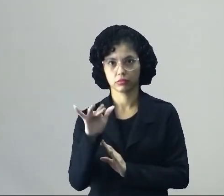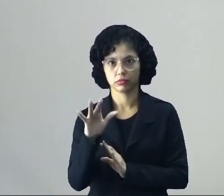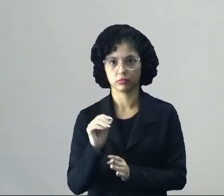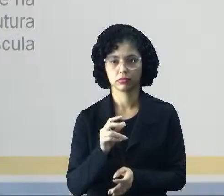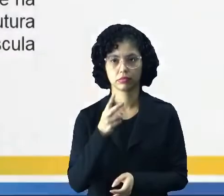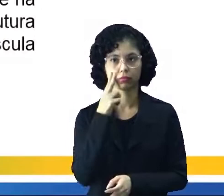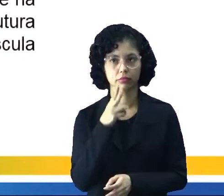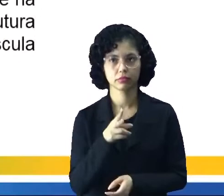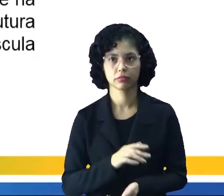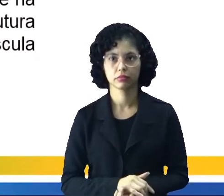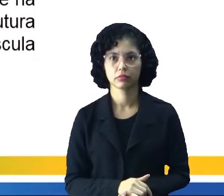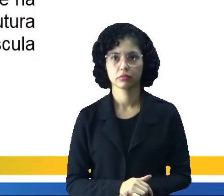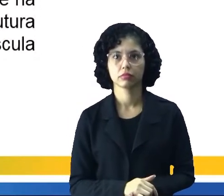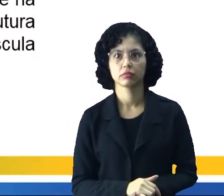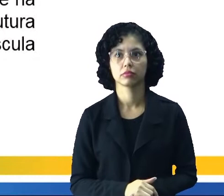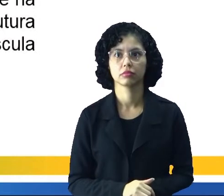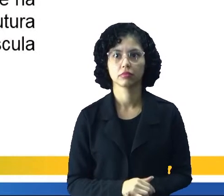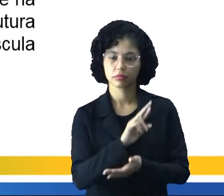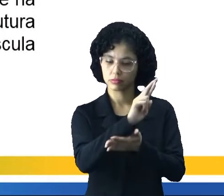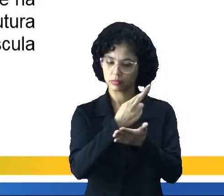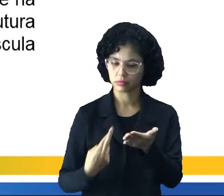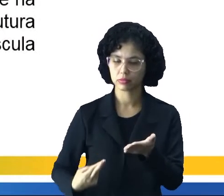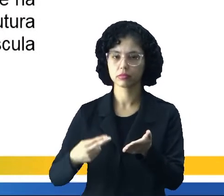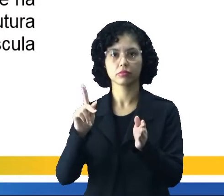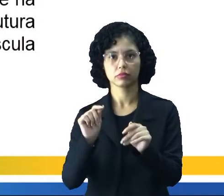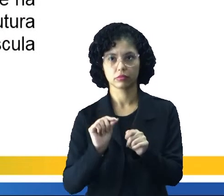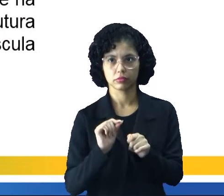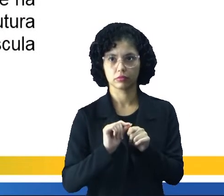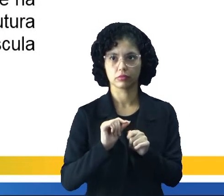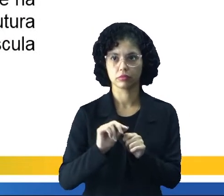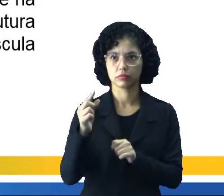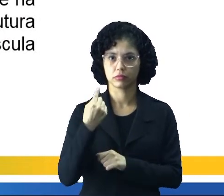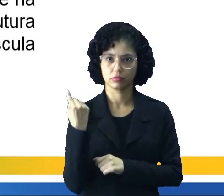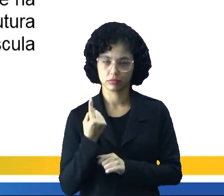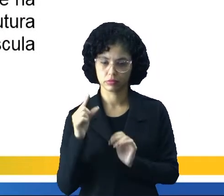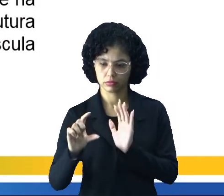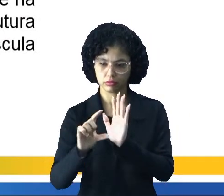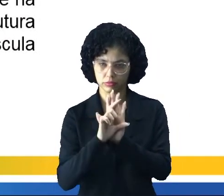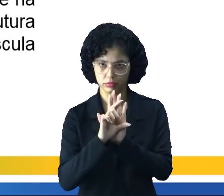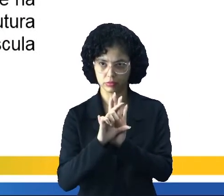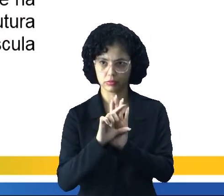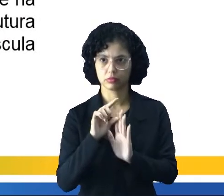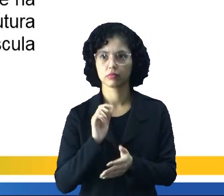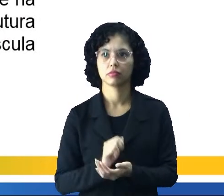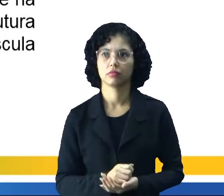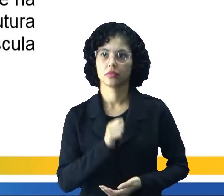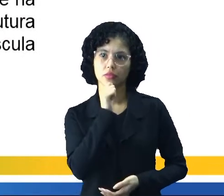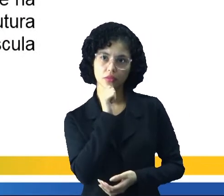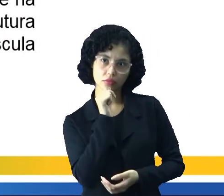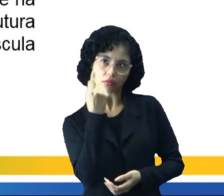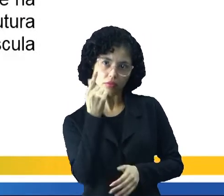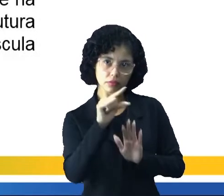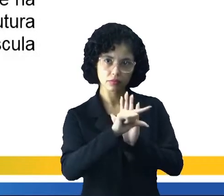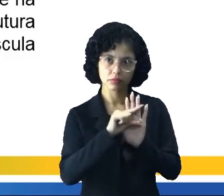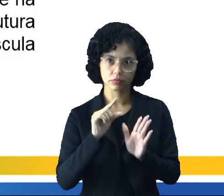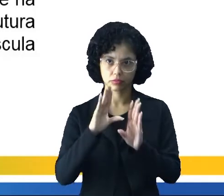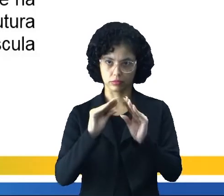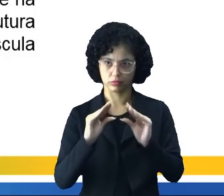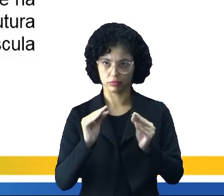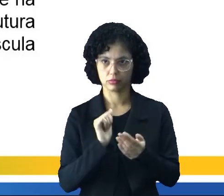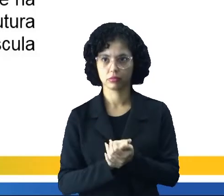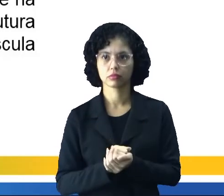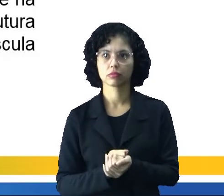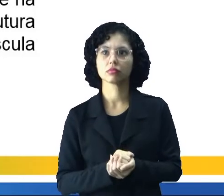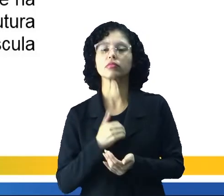isso? Vamos ver aqui. A redação monobloco ela é constituída por um único parágrafo, configurando um bloco maciço